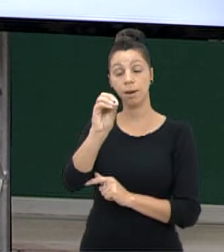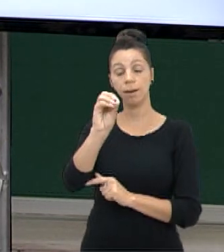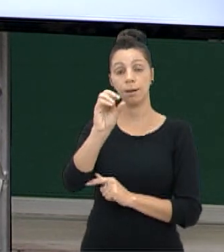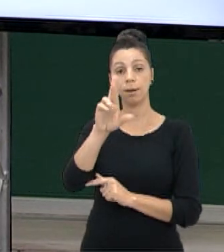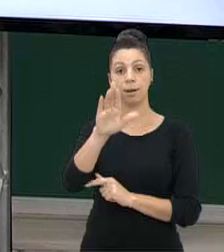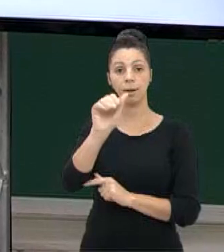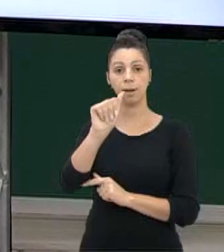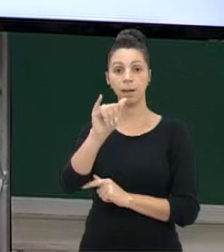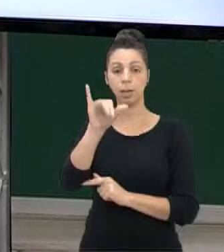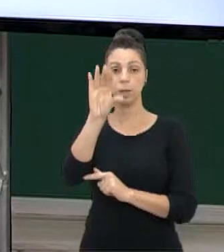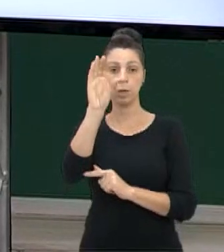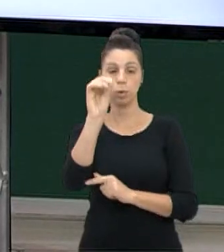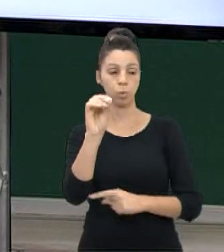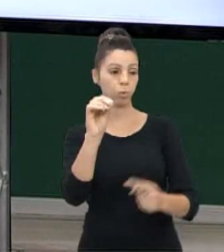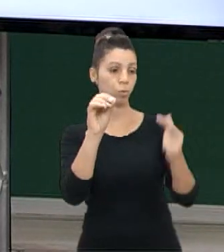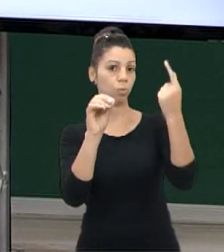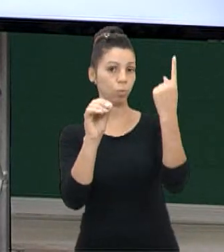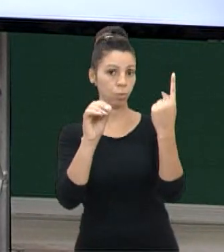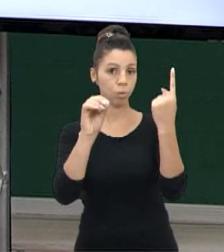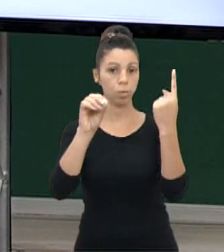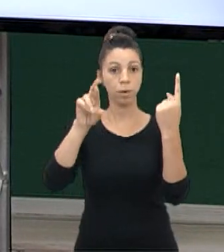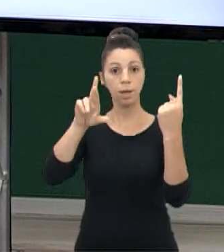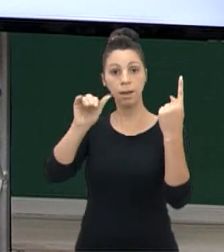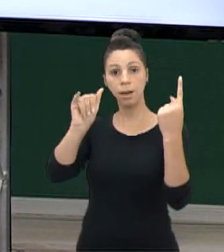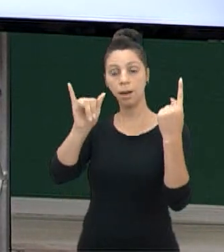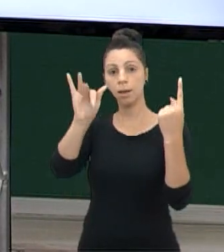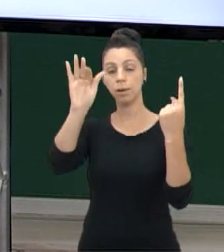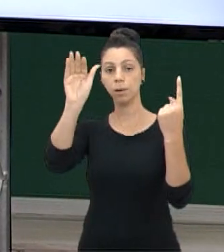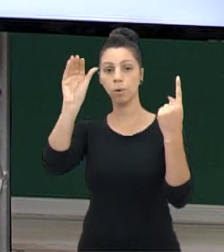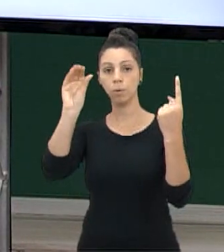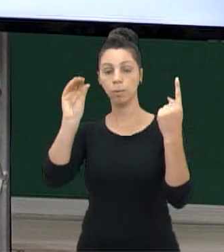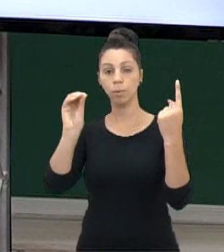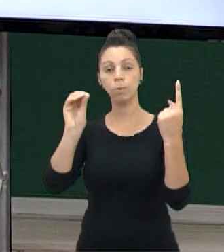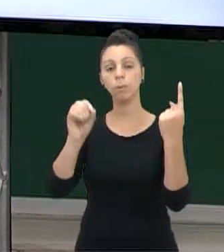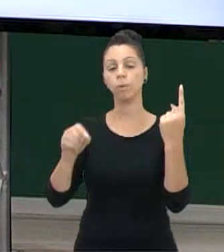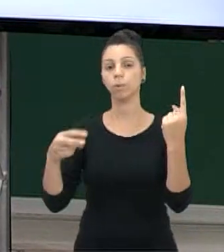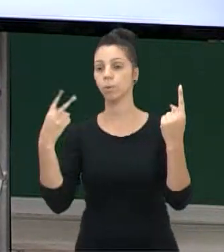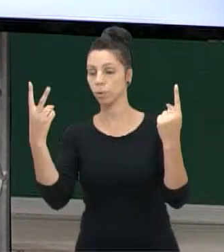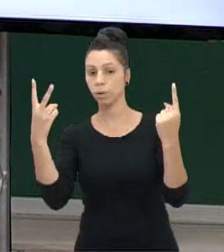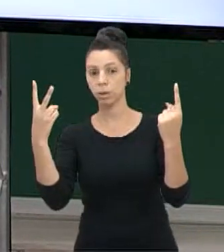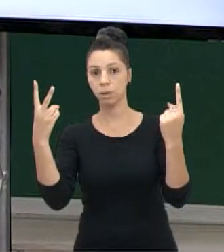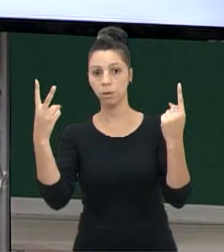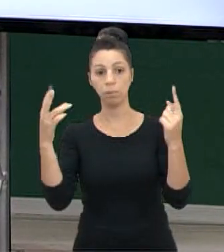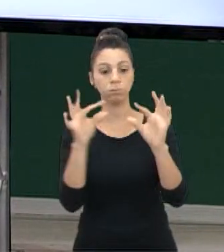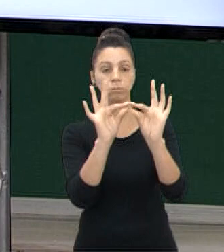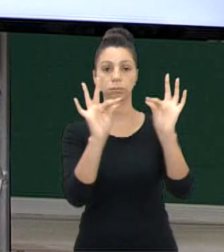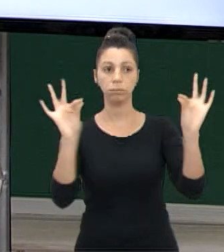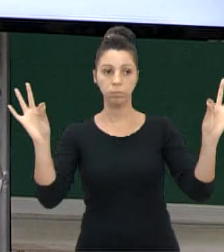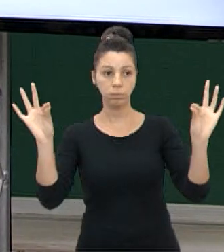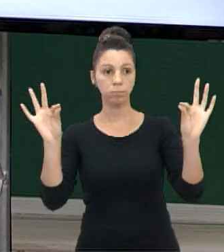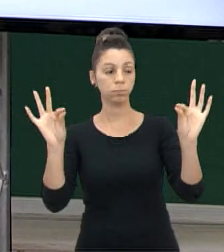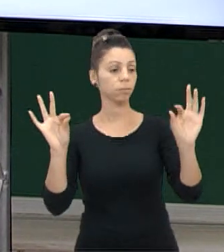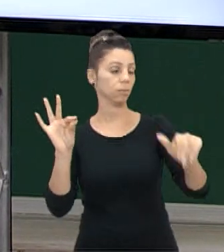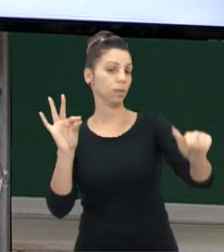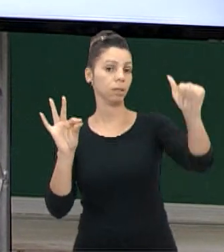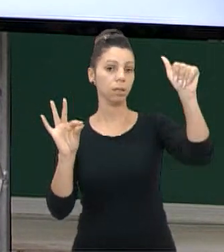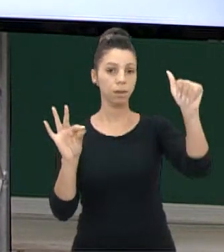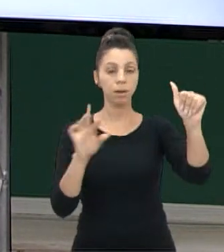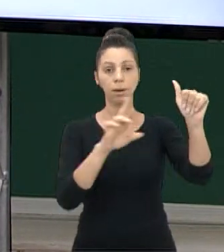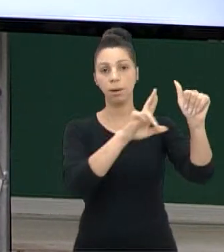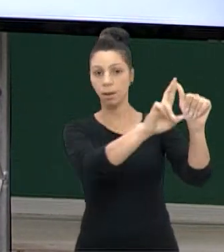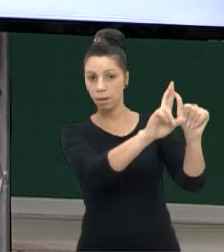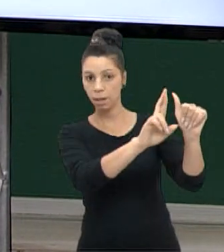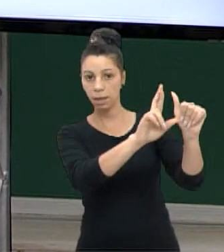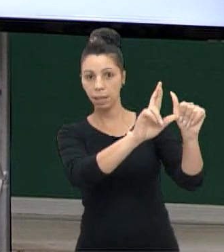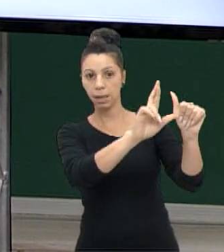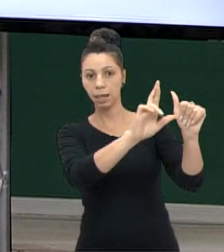caso, eu tenho que ter o raio A mais o raio B. Logo, o raio A da circunferência